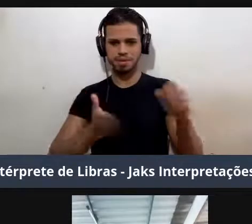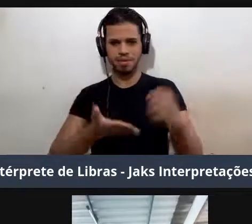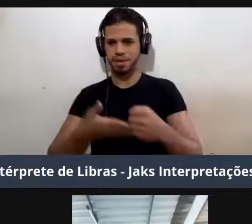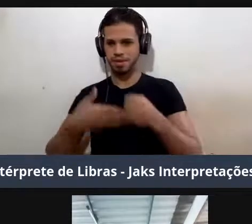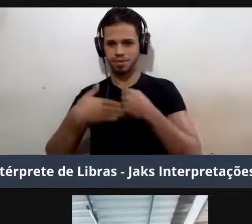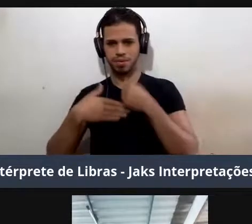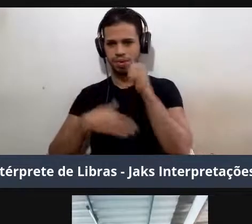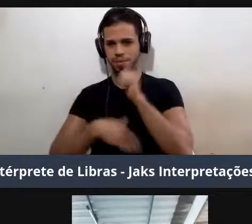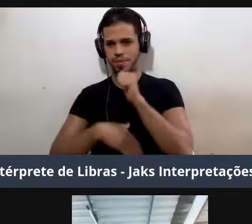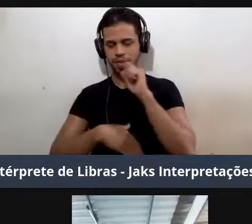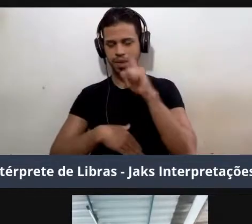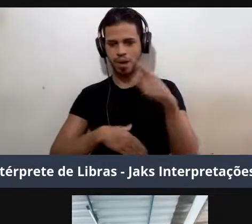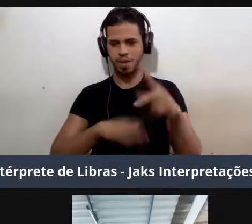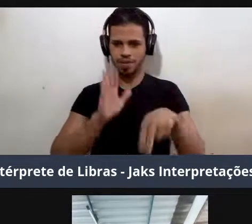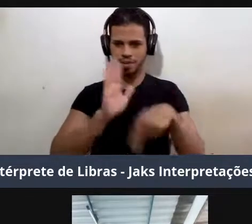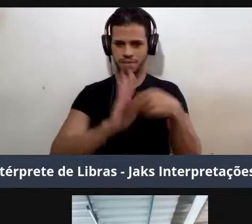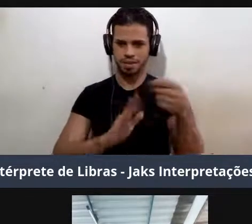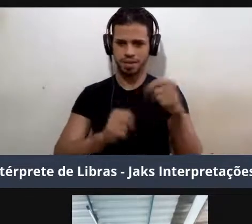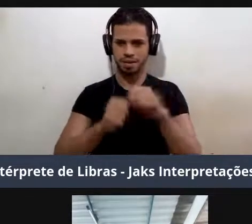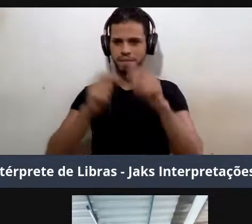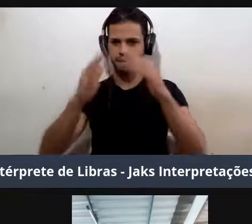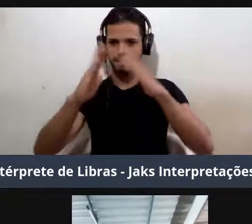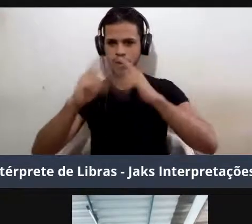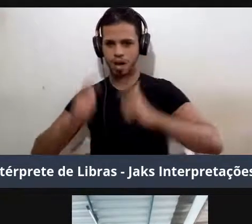gente morava num local distante.